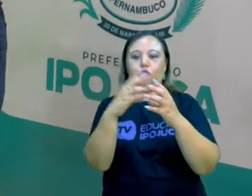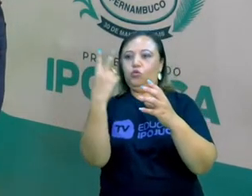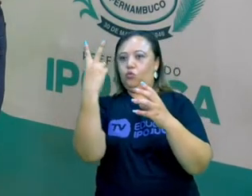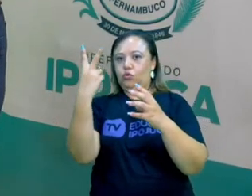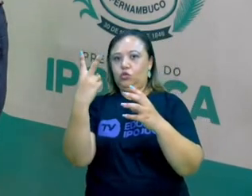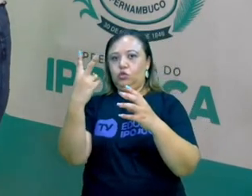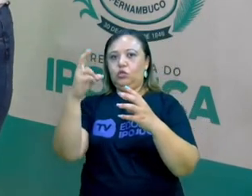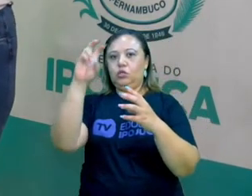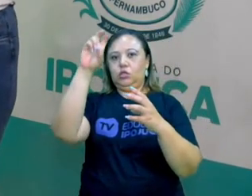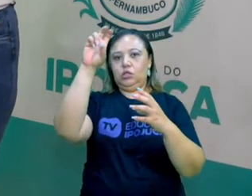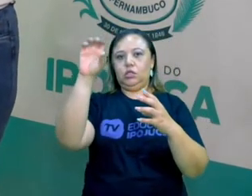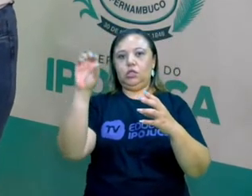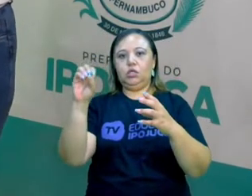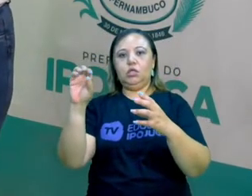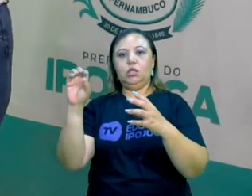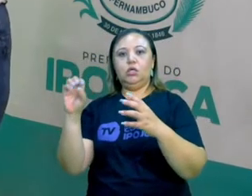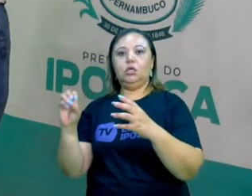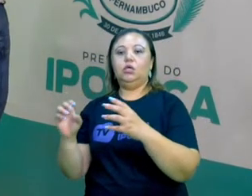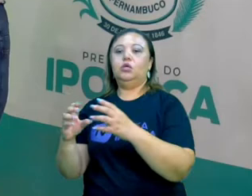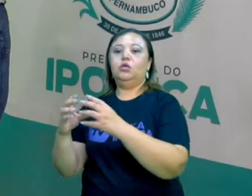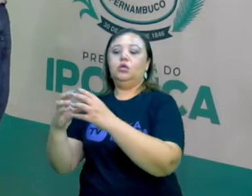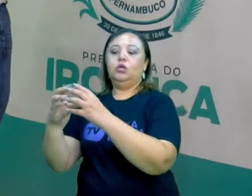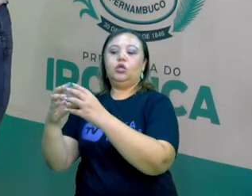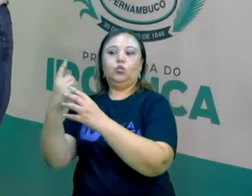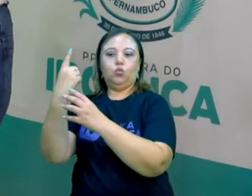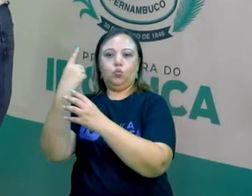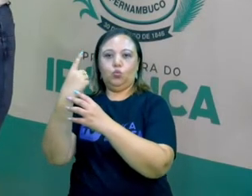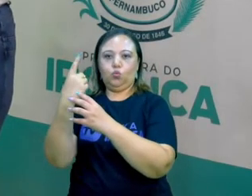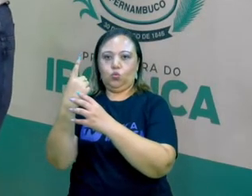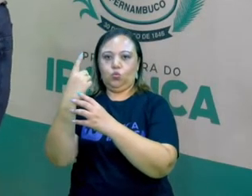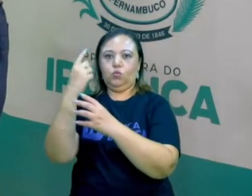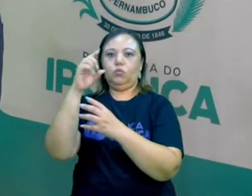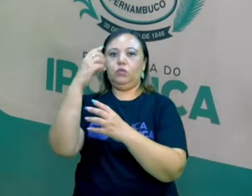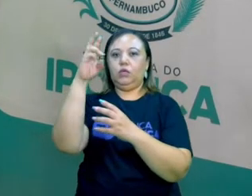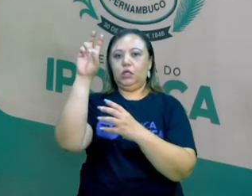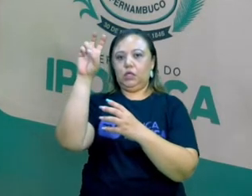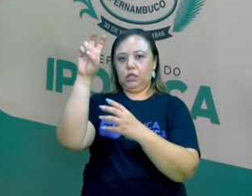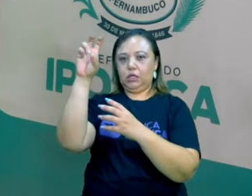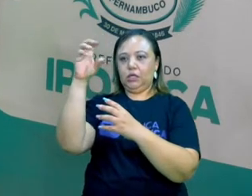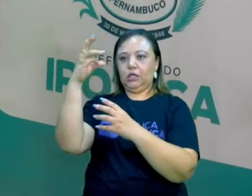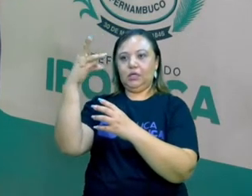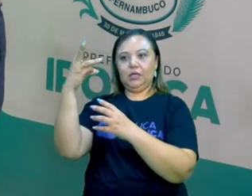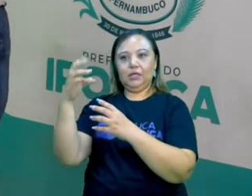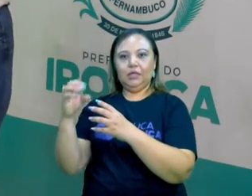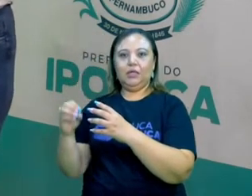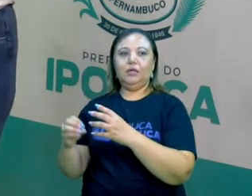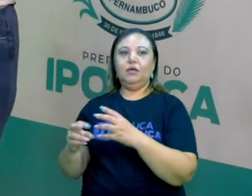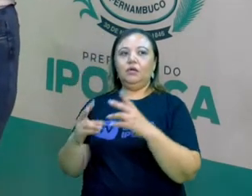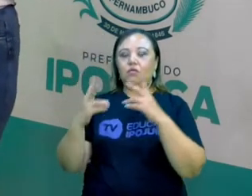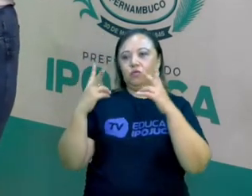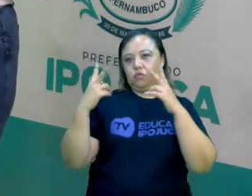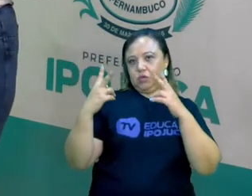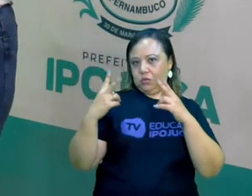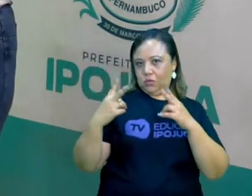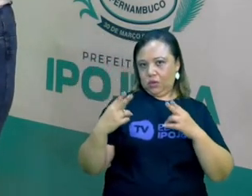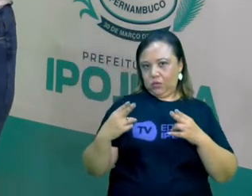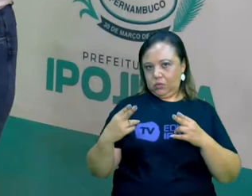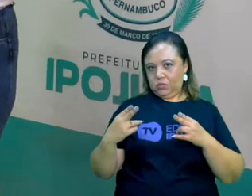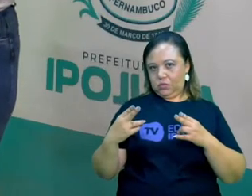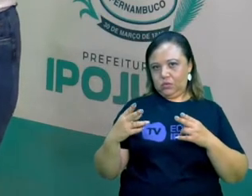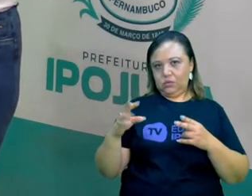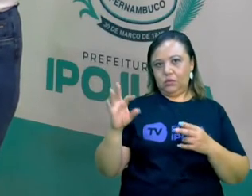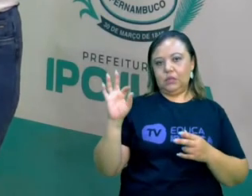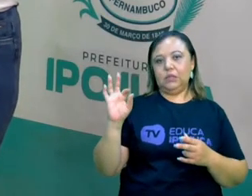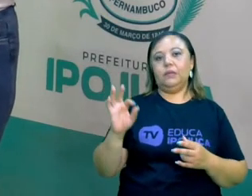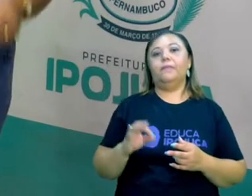ganha 500 e um grupo ganha 530. Mas essa divisão, ela ficou igual para todos?